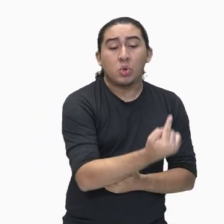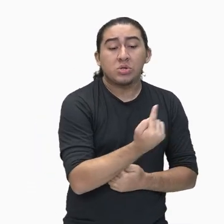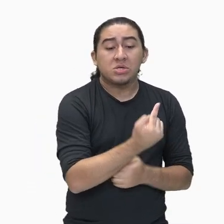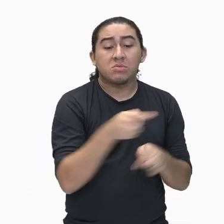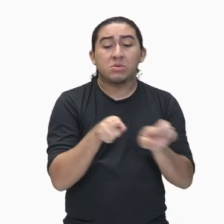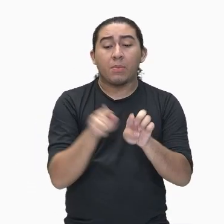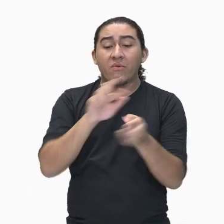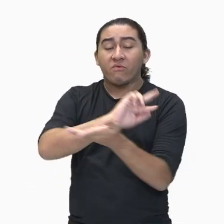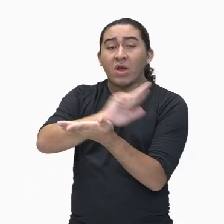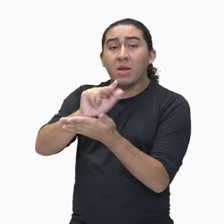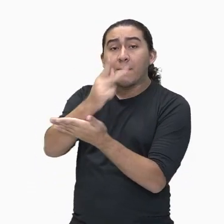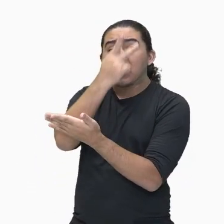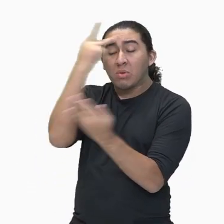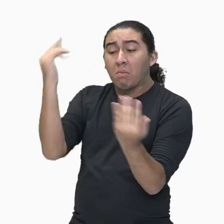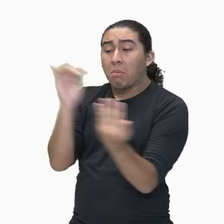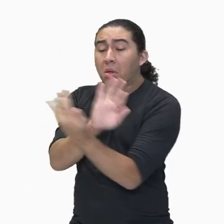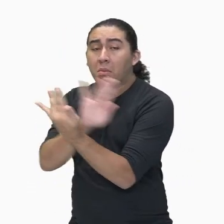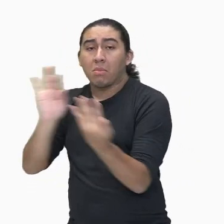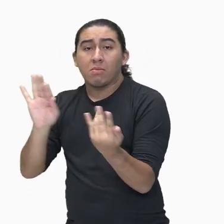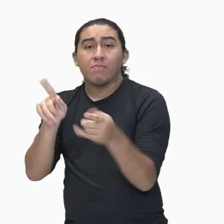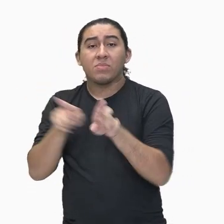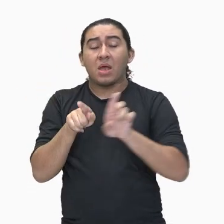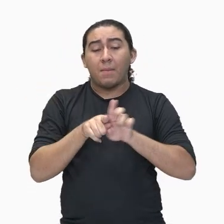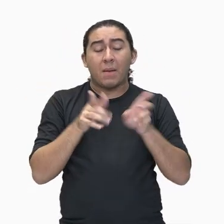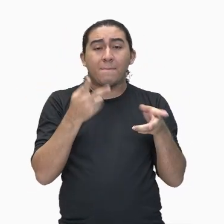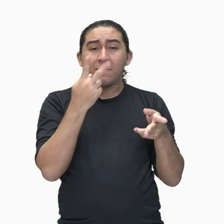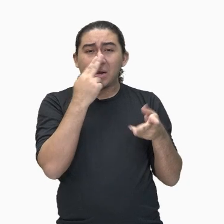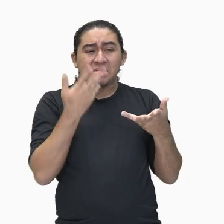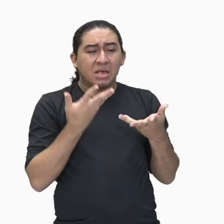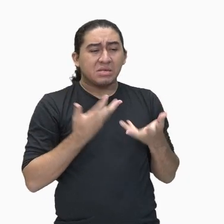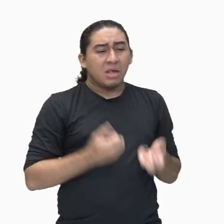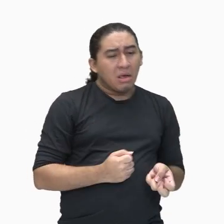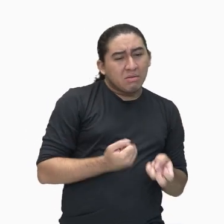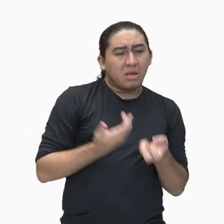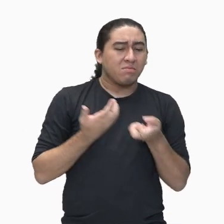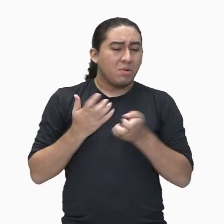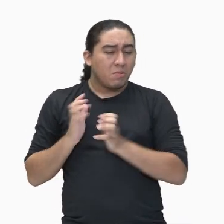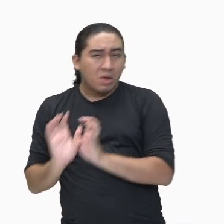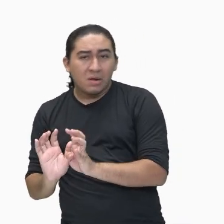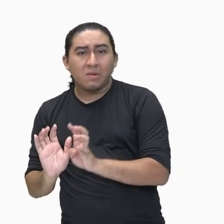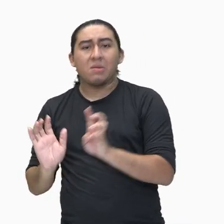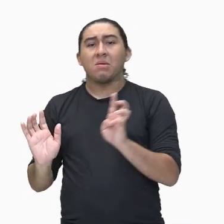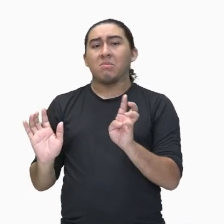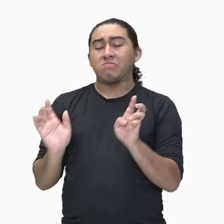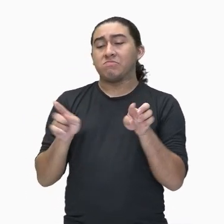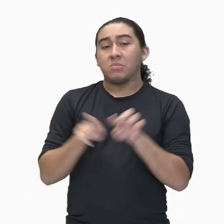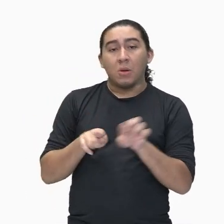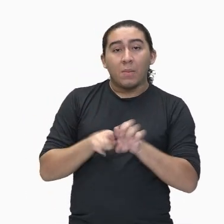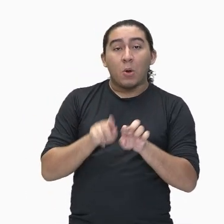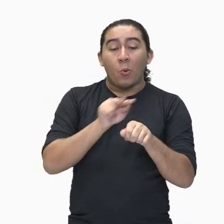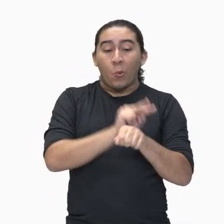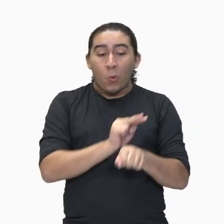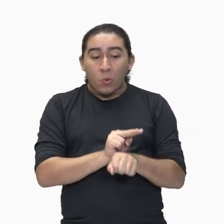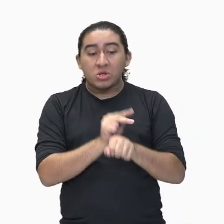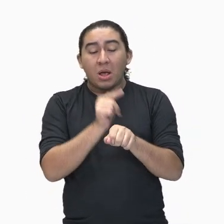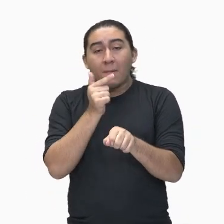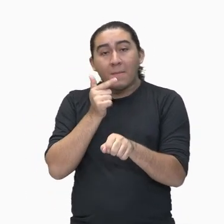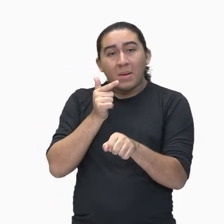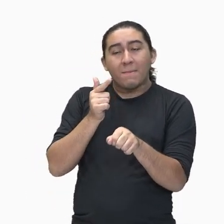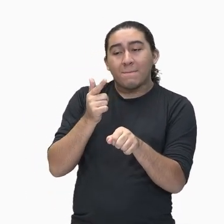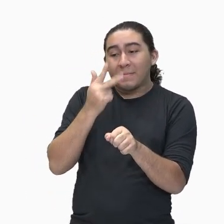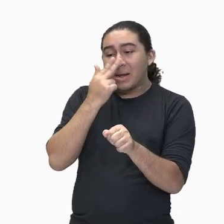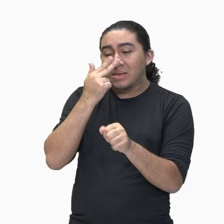gente. É nunca contentar-se de contente. É um cuidar que ganha em se